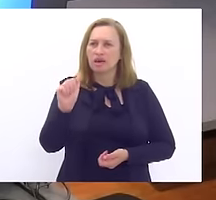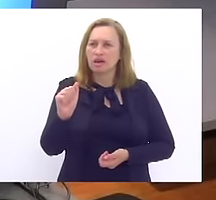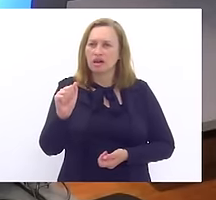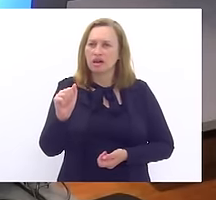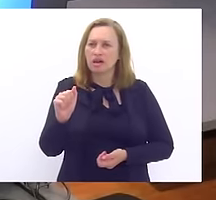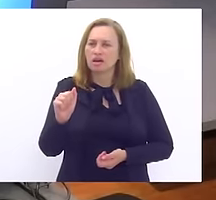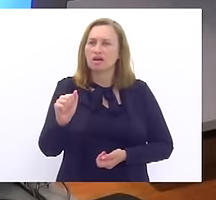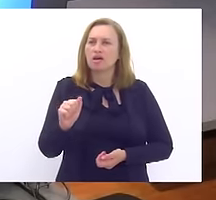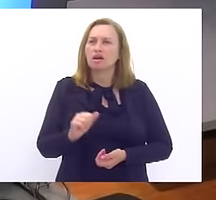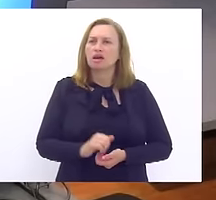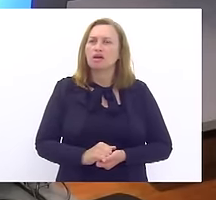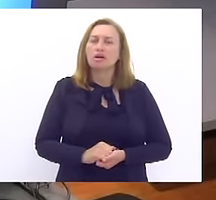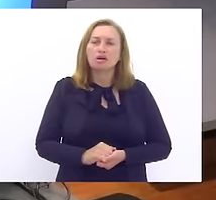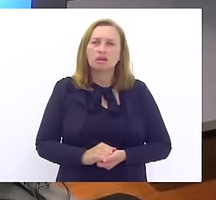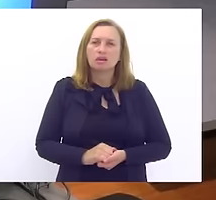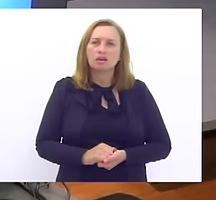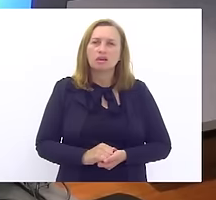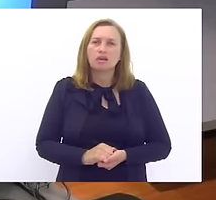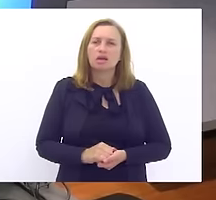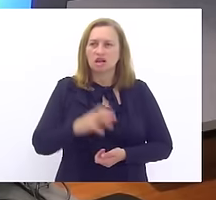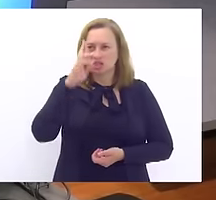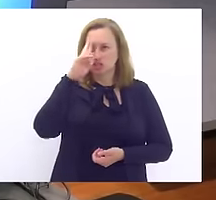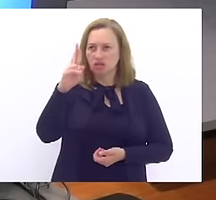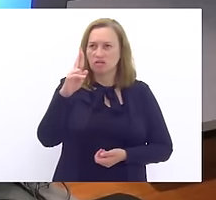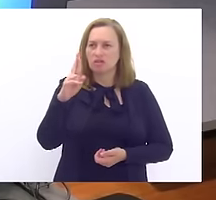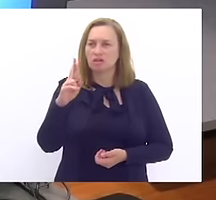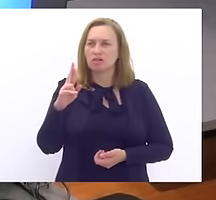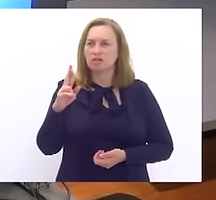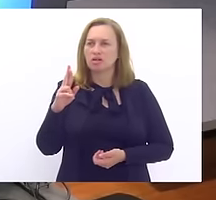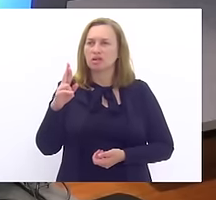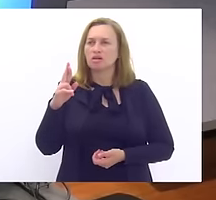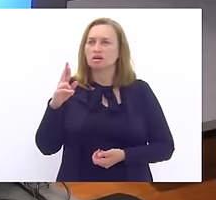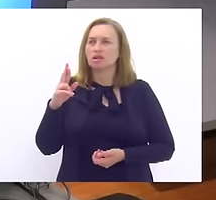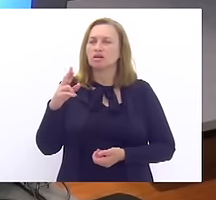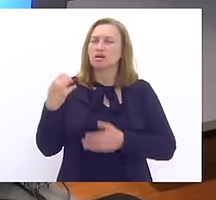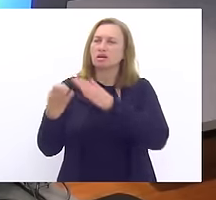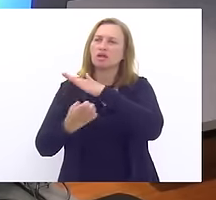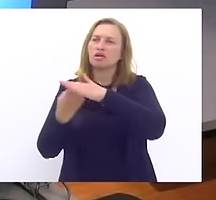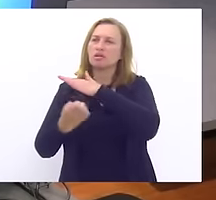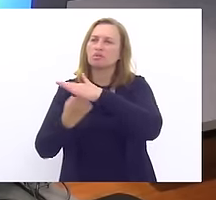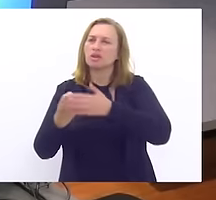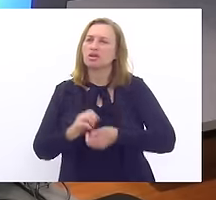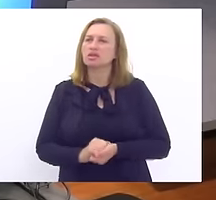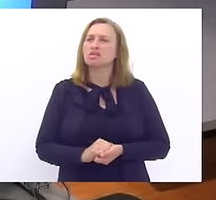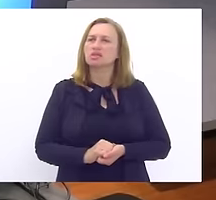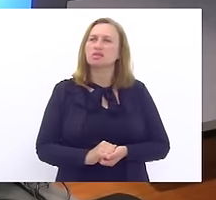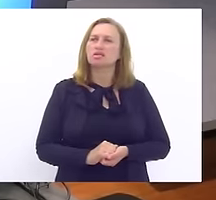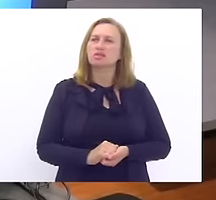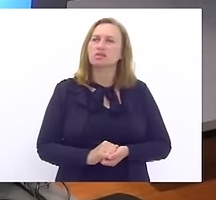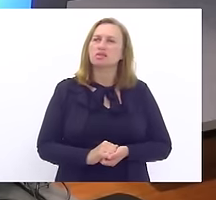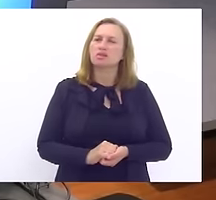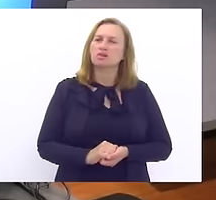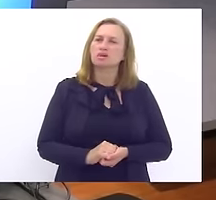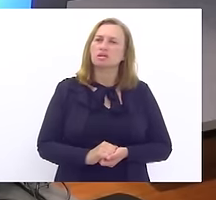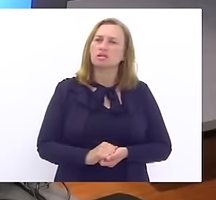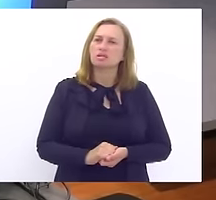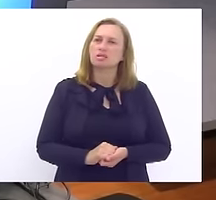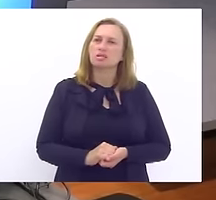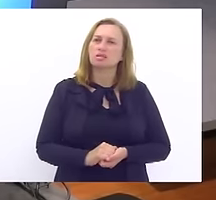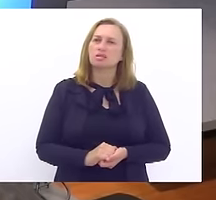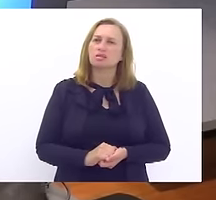proprietária da empresa Qual a maneira de remuneração que a PL faz para especializar